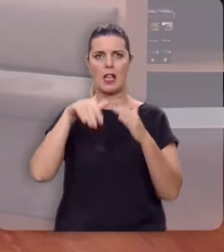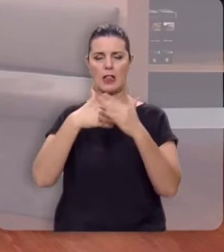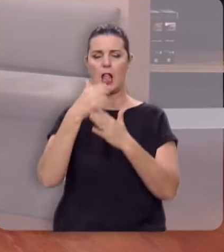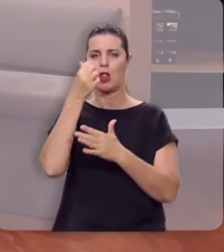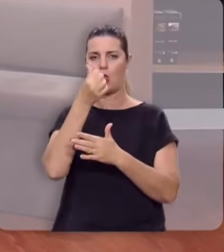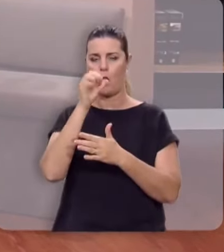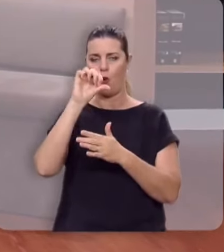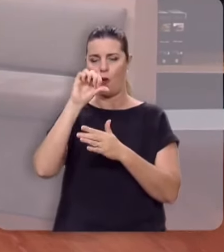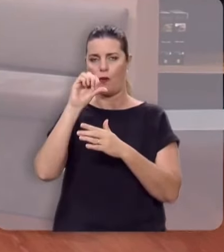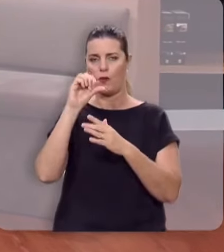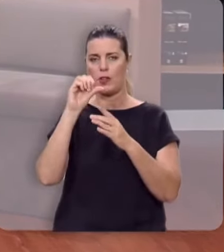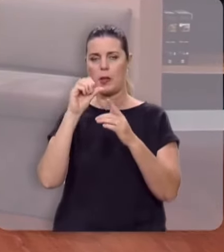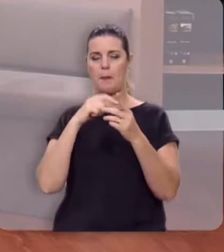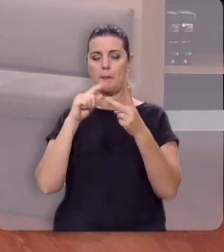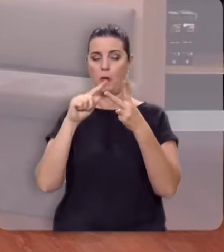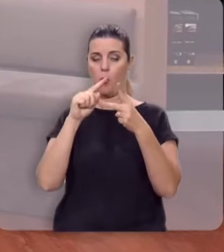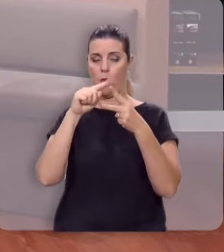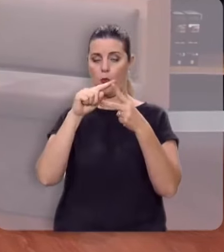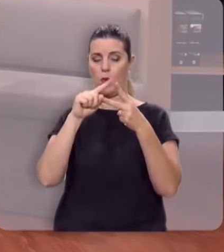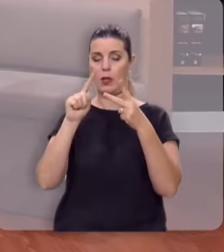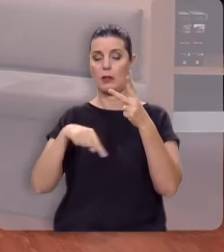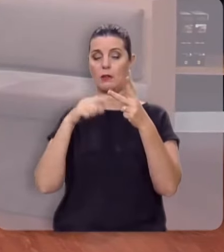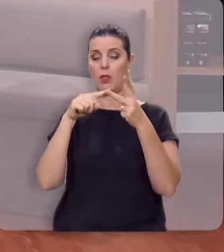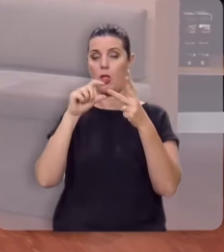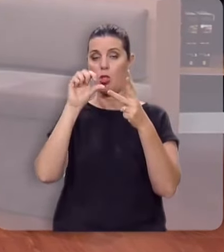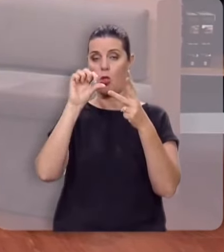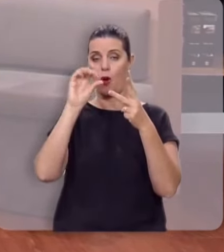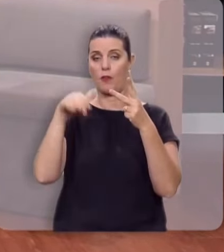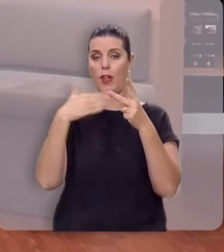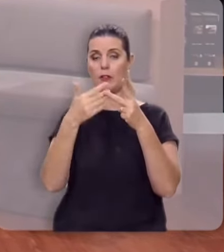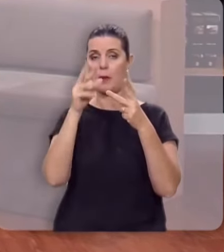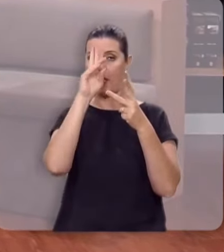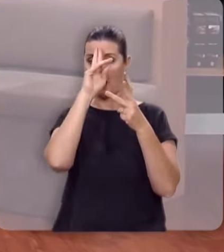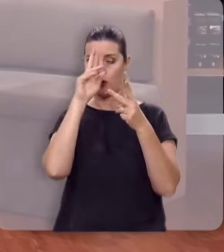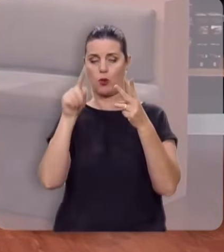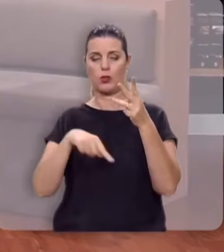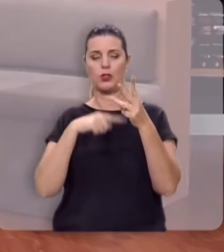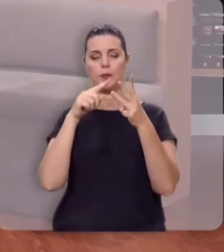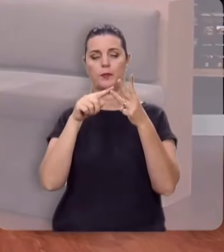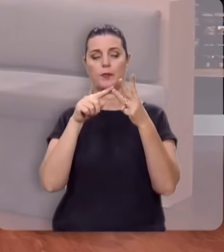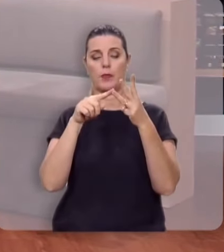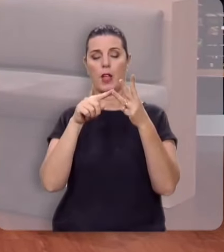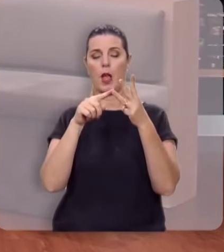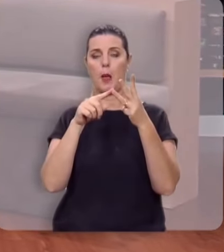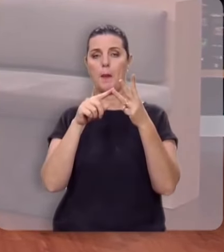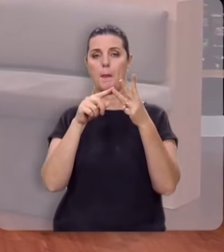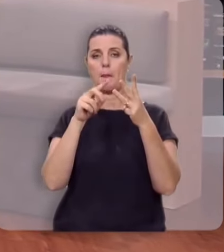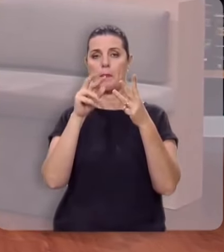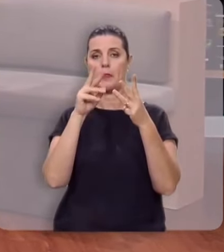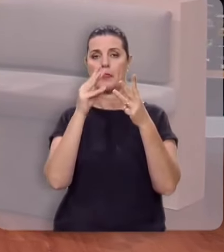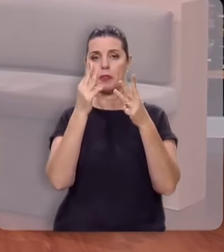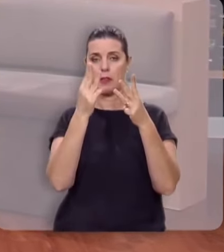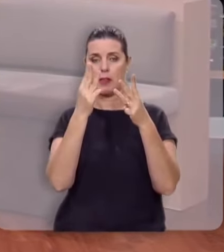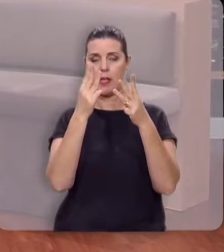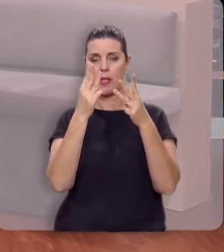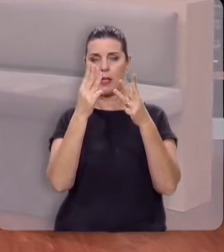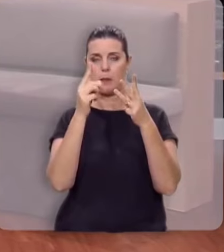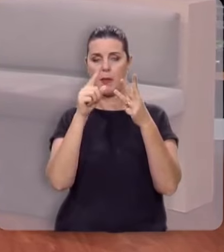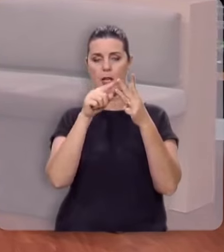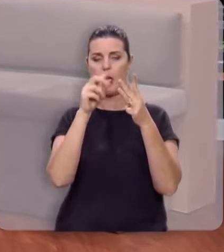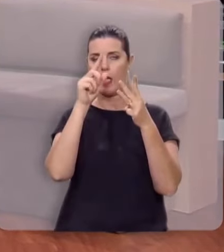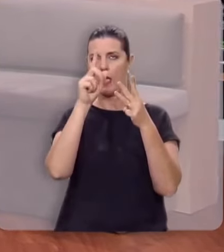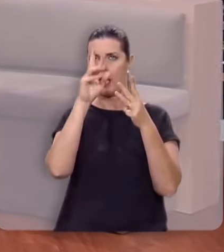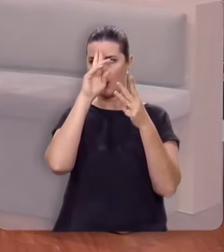noite à meia-noite, a 2ª vigília. Meia-noite às 3 da madrugada, a 3ª vigília. 3